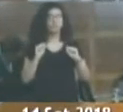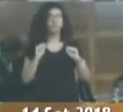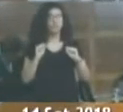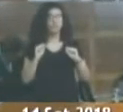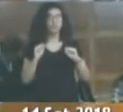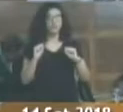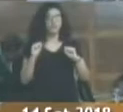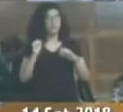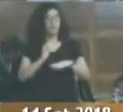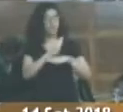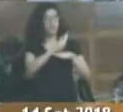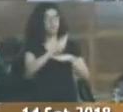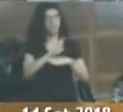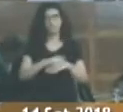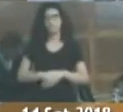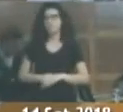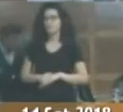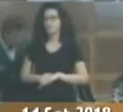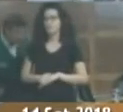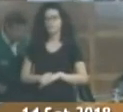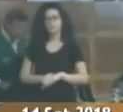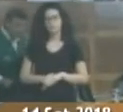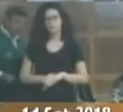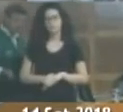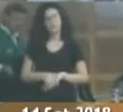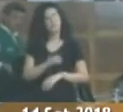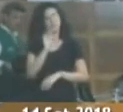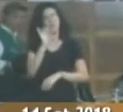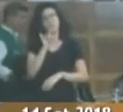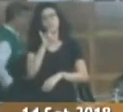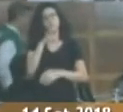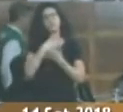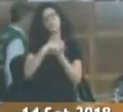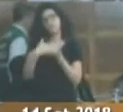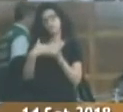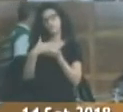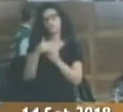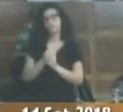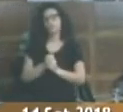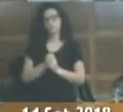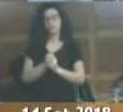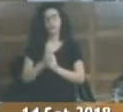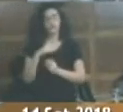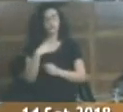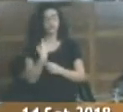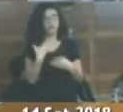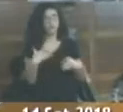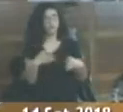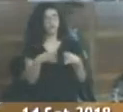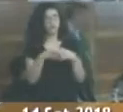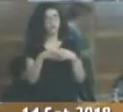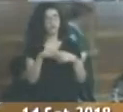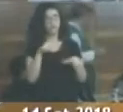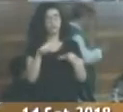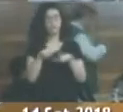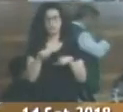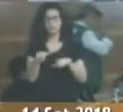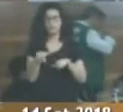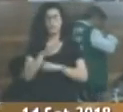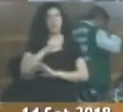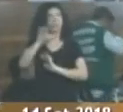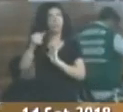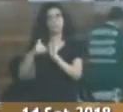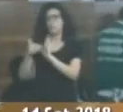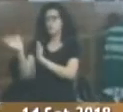Raimundo Damasceno. Isso é apenas um início. Nós, do Instituto, trabalhamos com todas